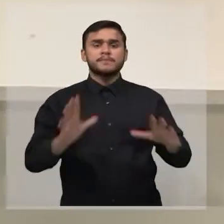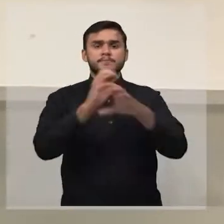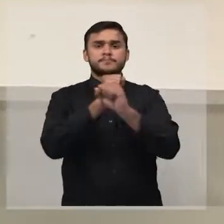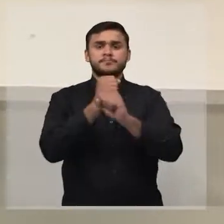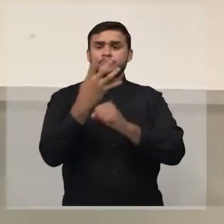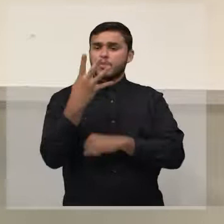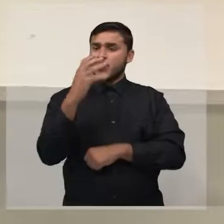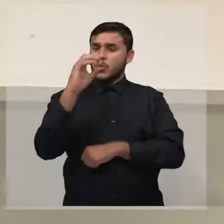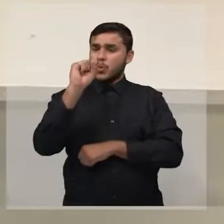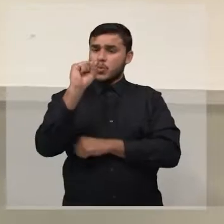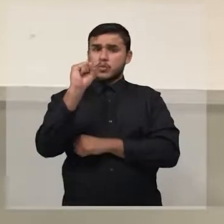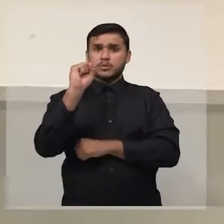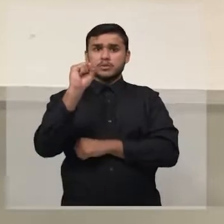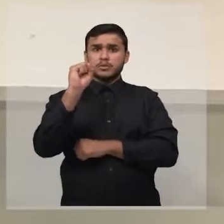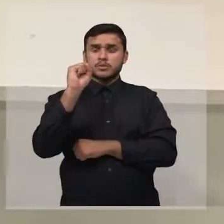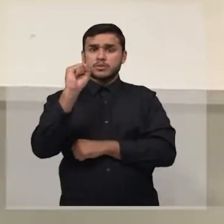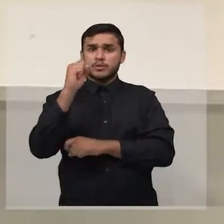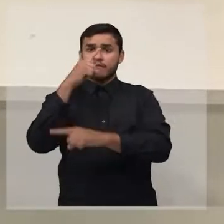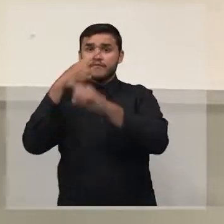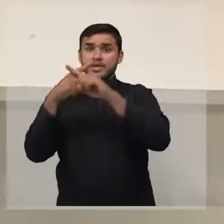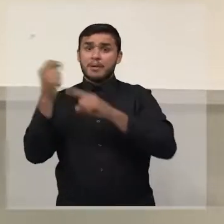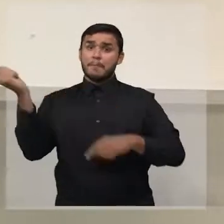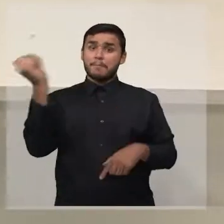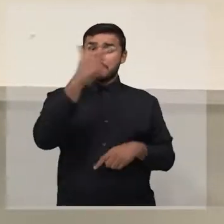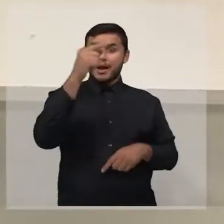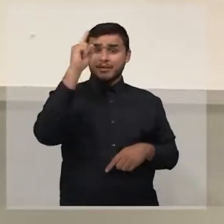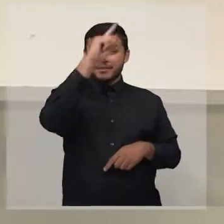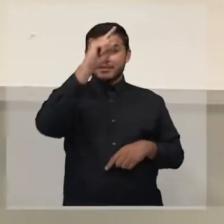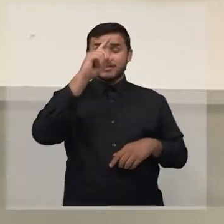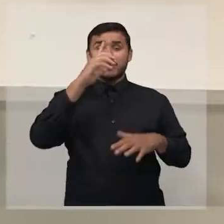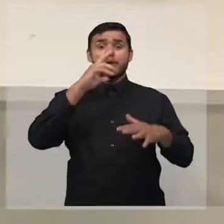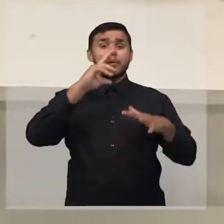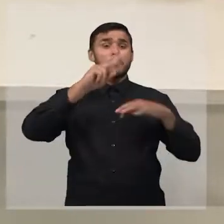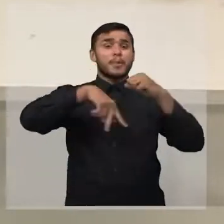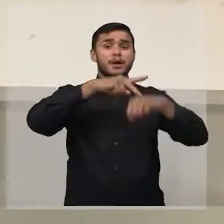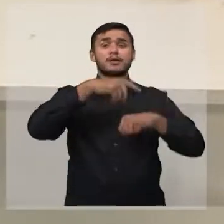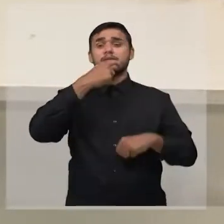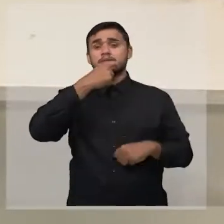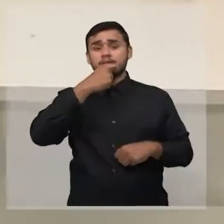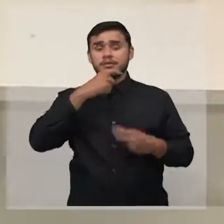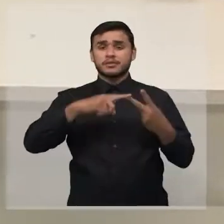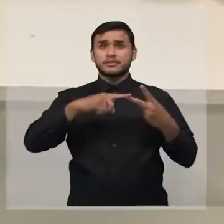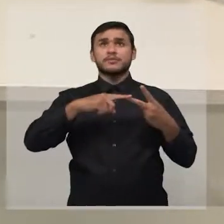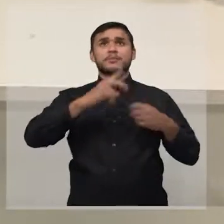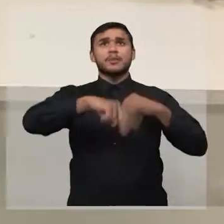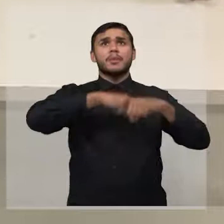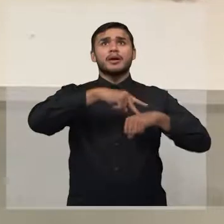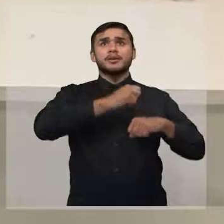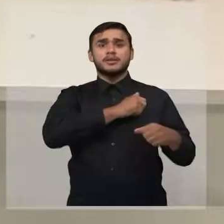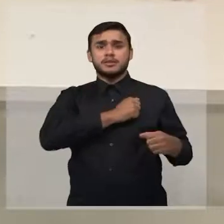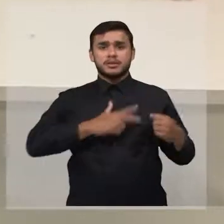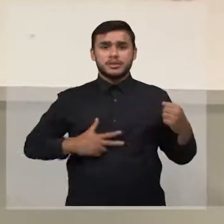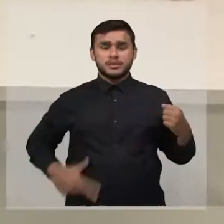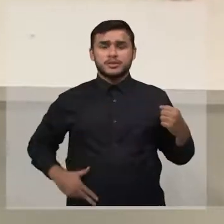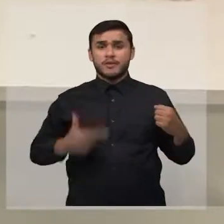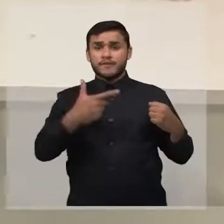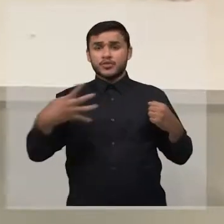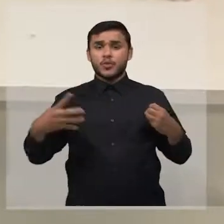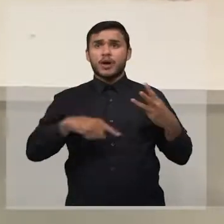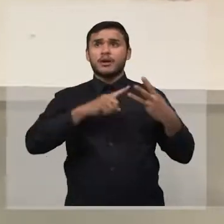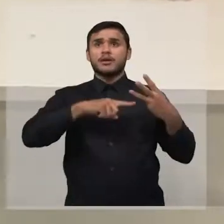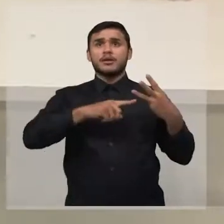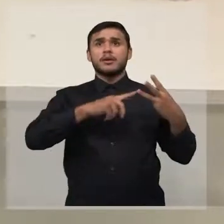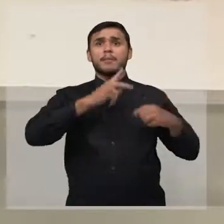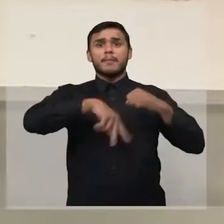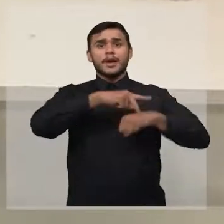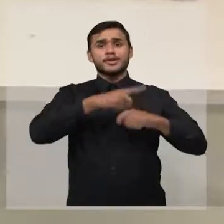mata 48 vezes mais mulheres do que no Reino Unido, 24 vezes mais do que na Dinamarca e 16 mais do que no